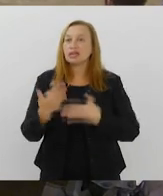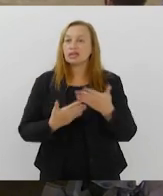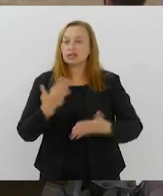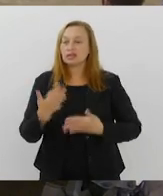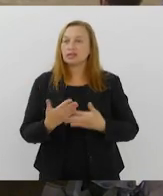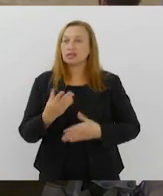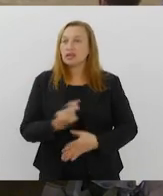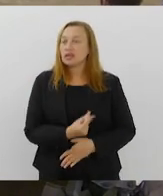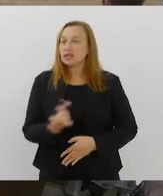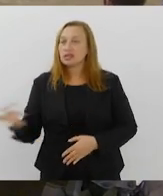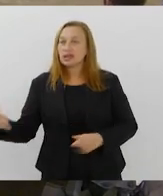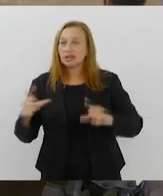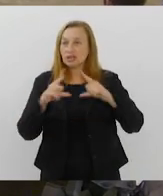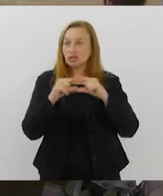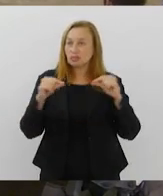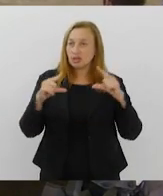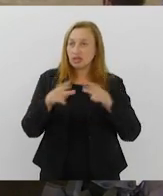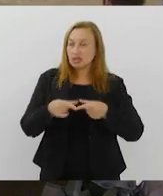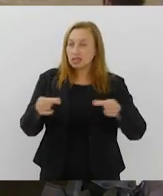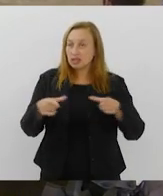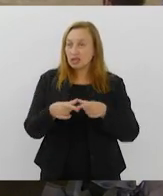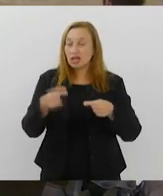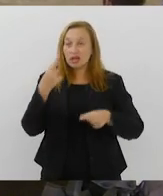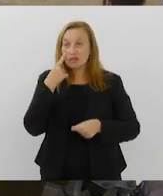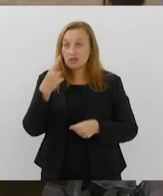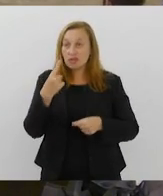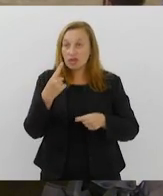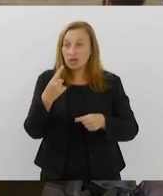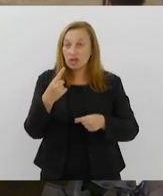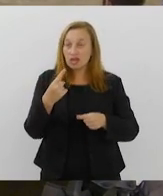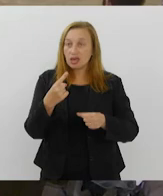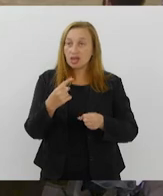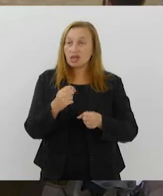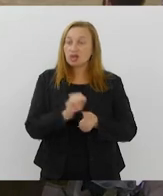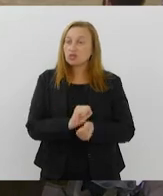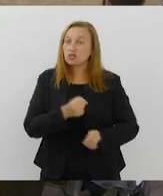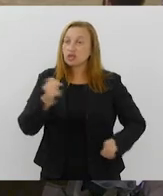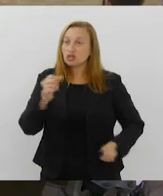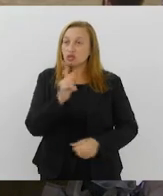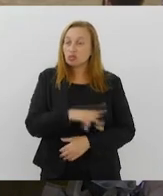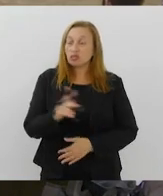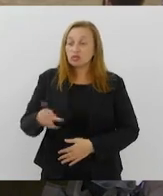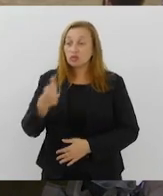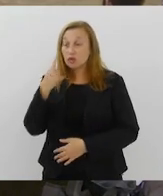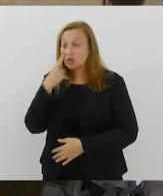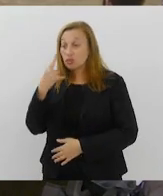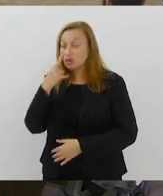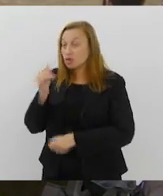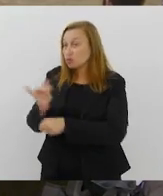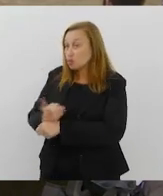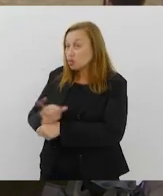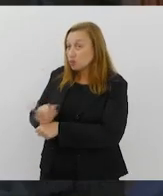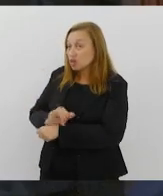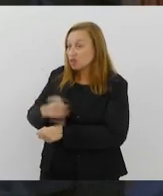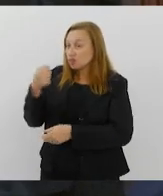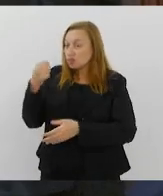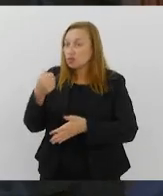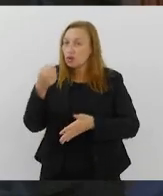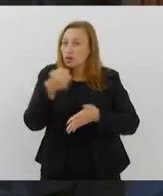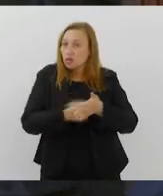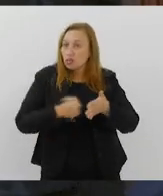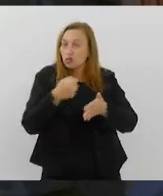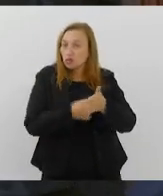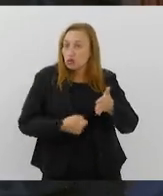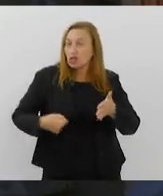de Brasília e ver aqueles grandes mestres que eu assistia pelo YouTube lutando, que eu